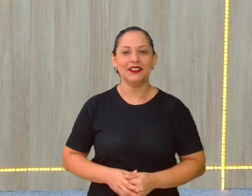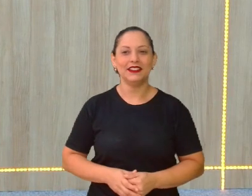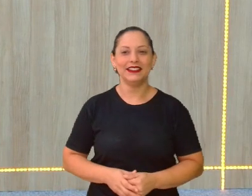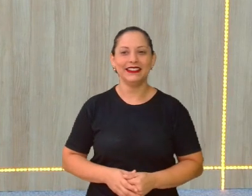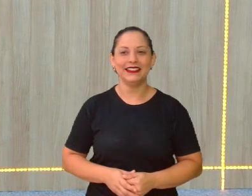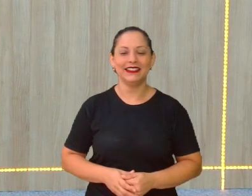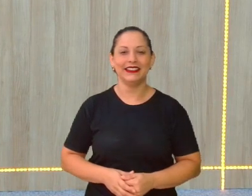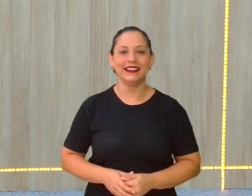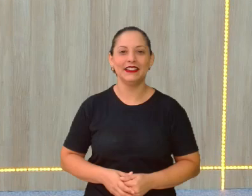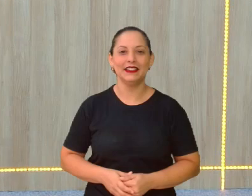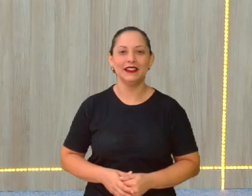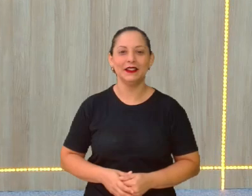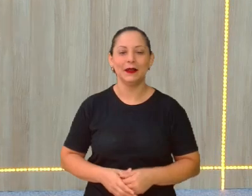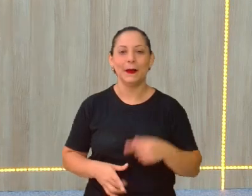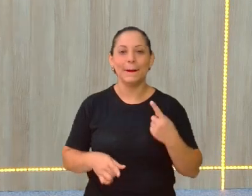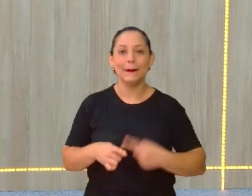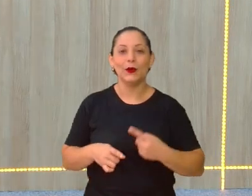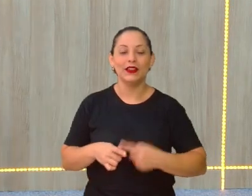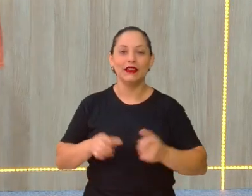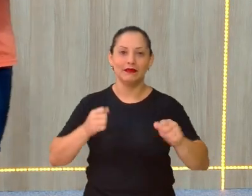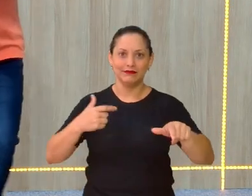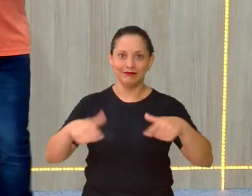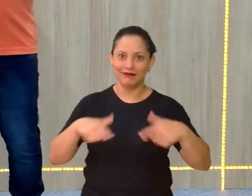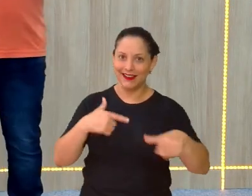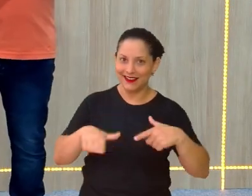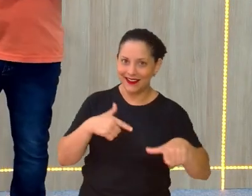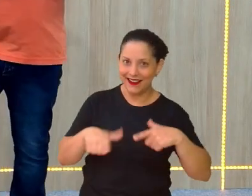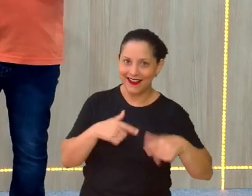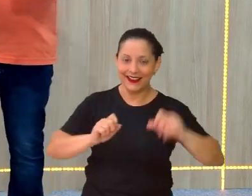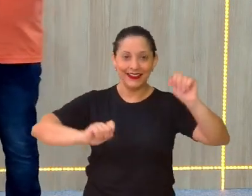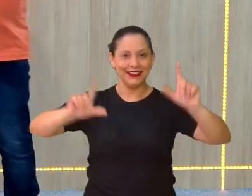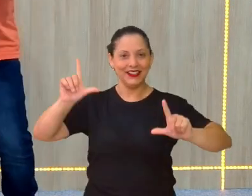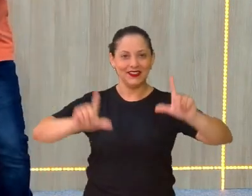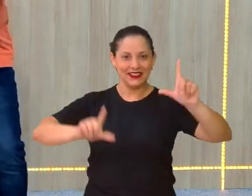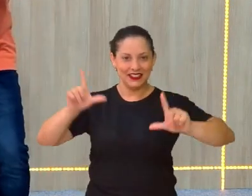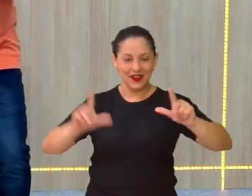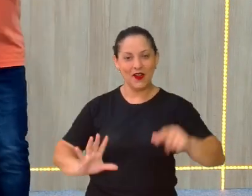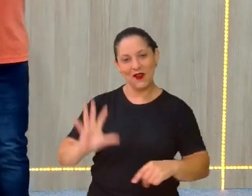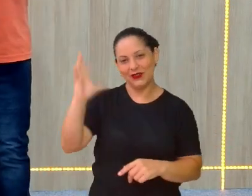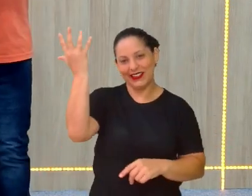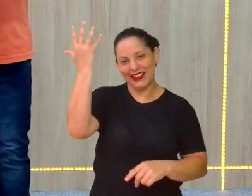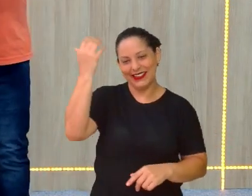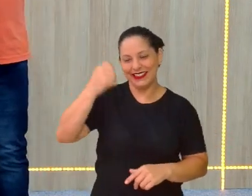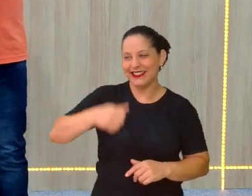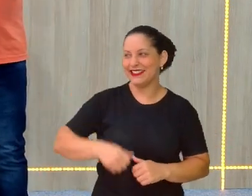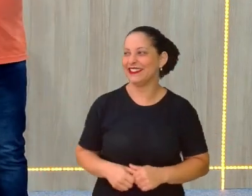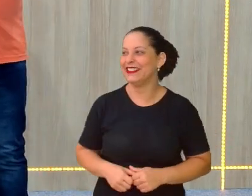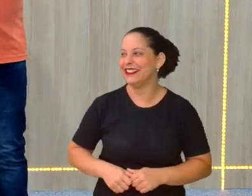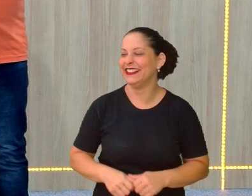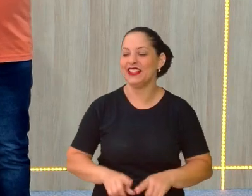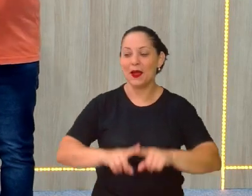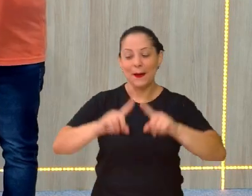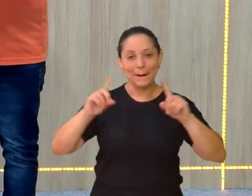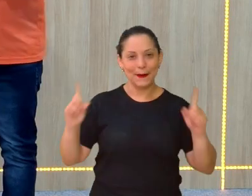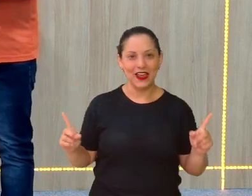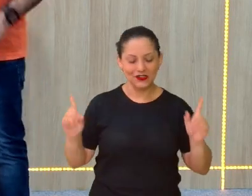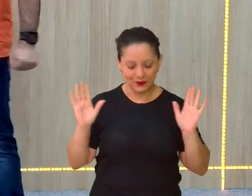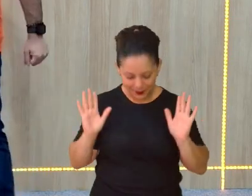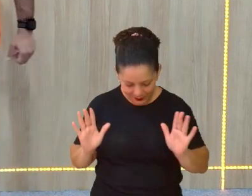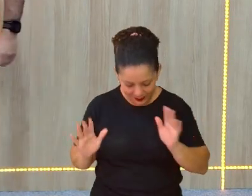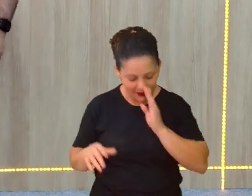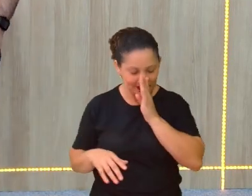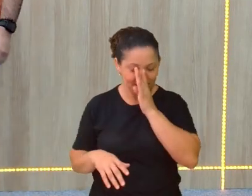quem trabalha ao vivo tem esses problemas, Mas como eu disse, voltando, a gente